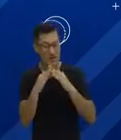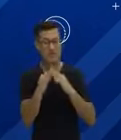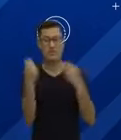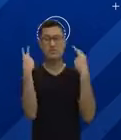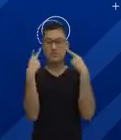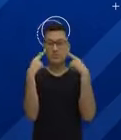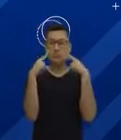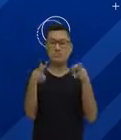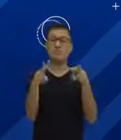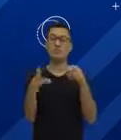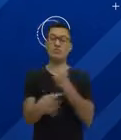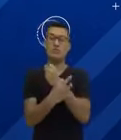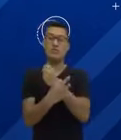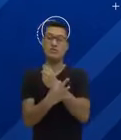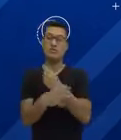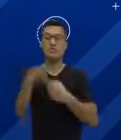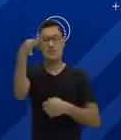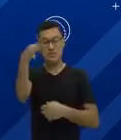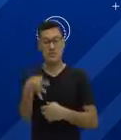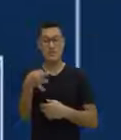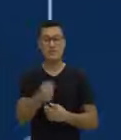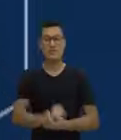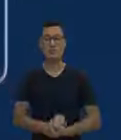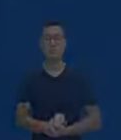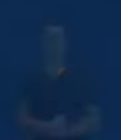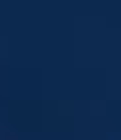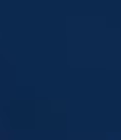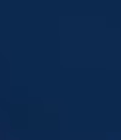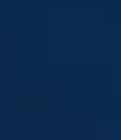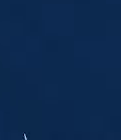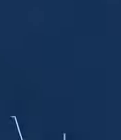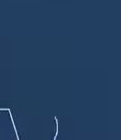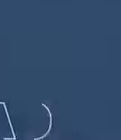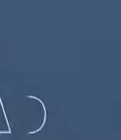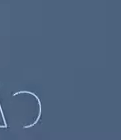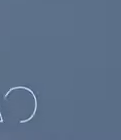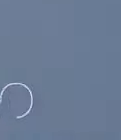com segurança, tá certo? Vamos para o nosso intervalo?